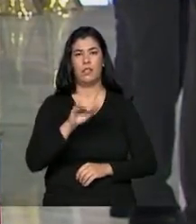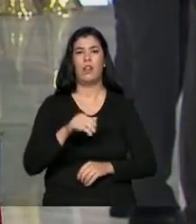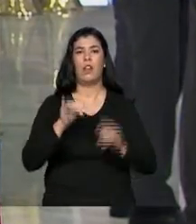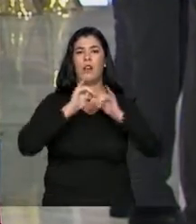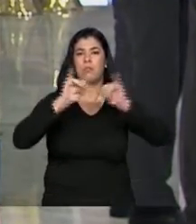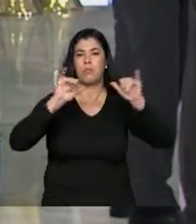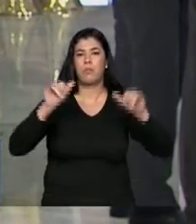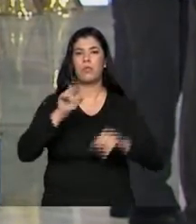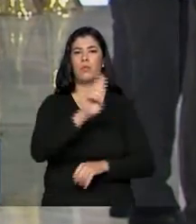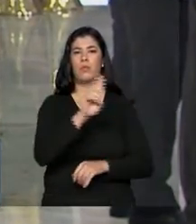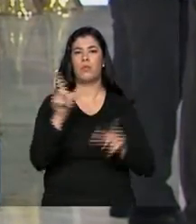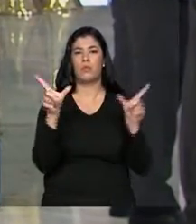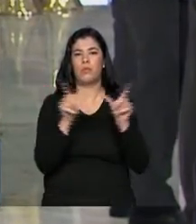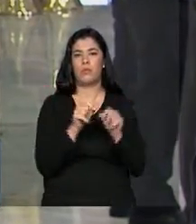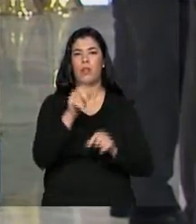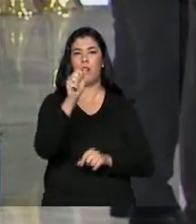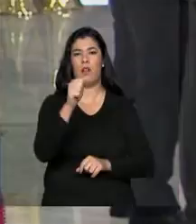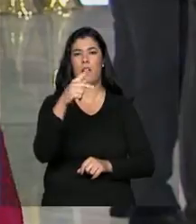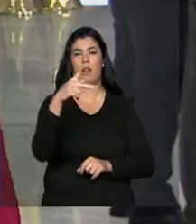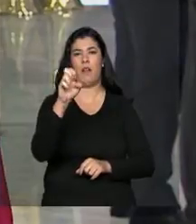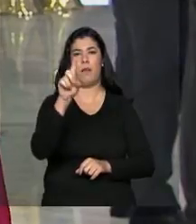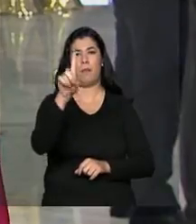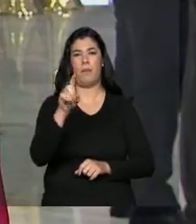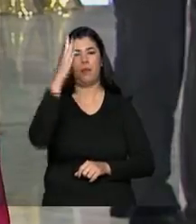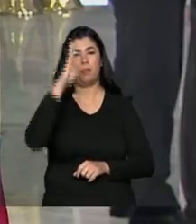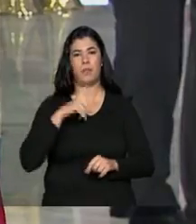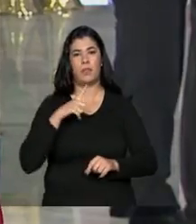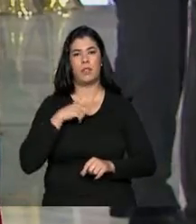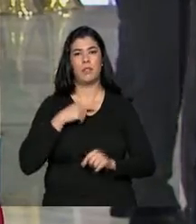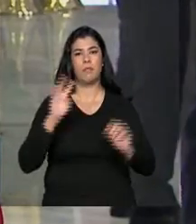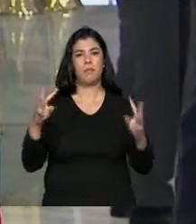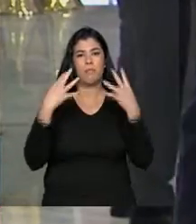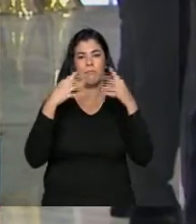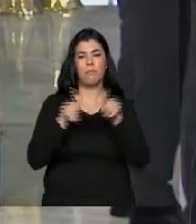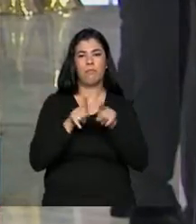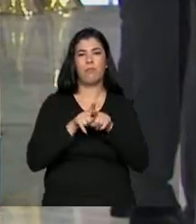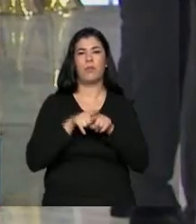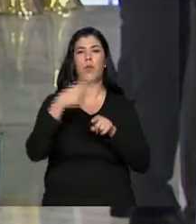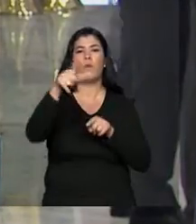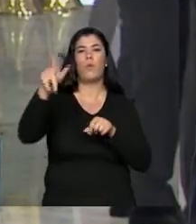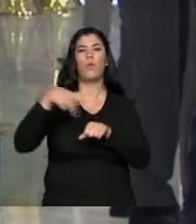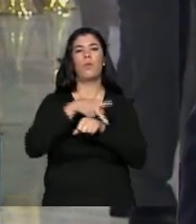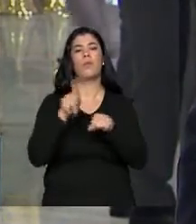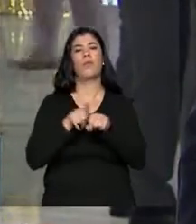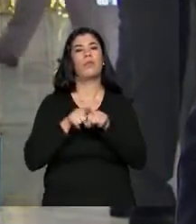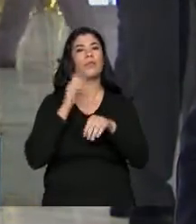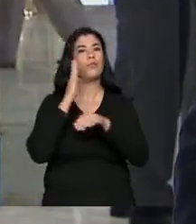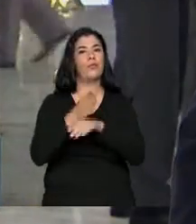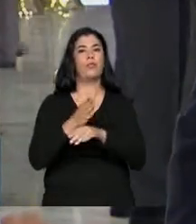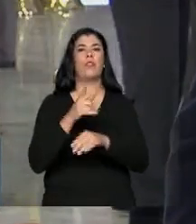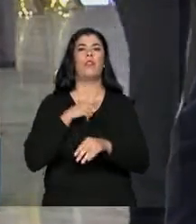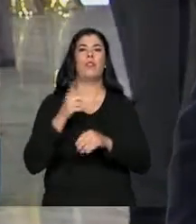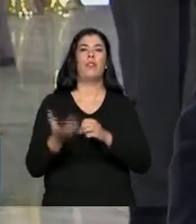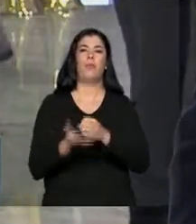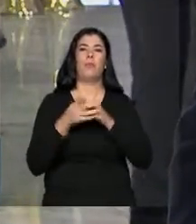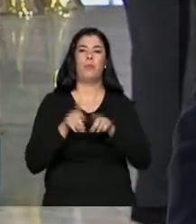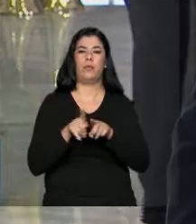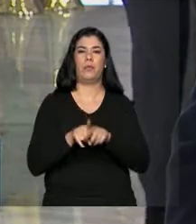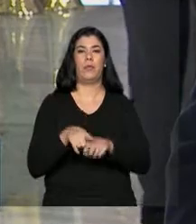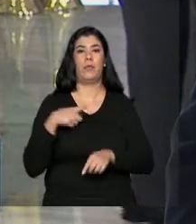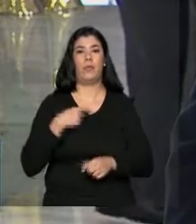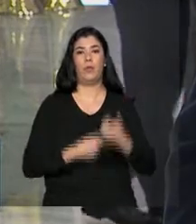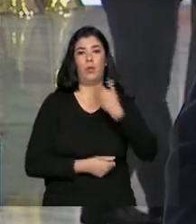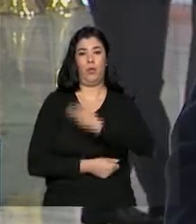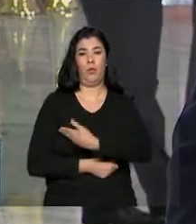Brasil. A agência também coordena ações para atrair investimentos estrangeiros diretos. Eu estou ao lado aqui do presidente da